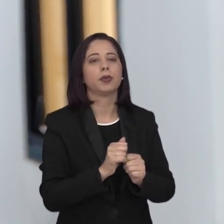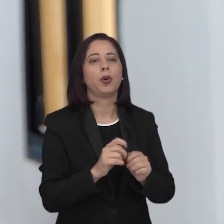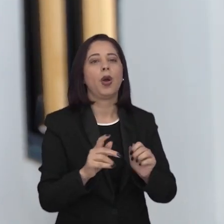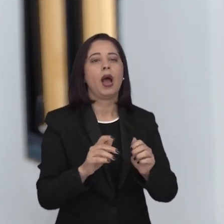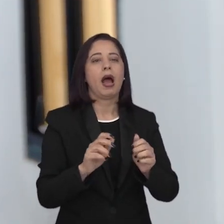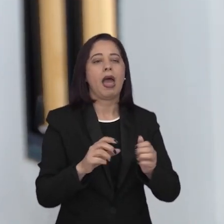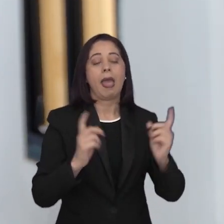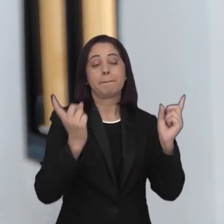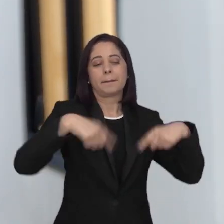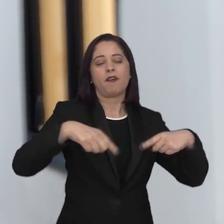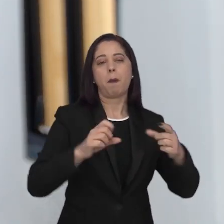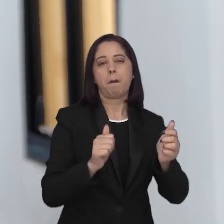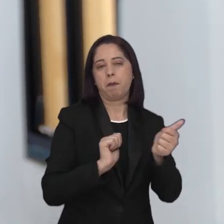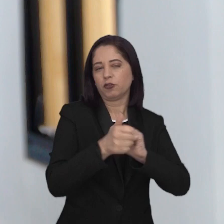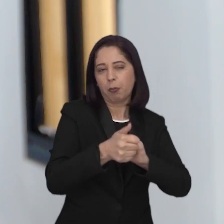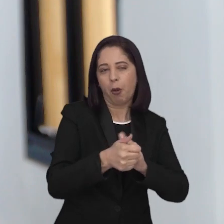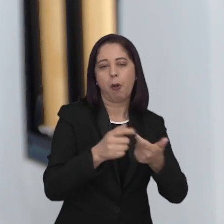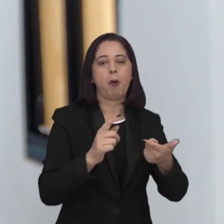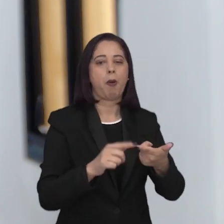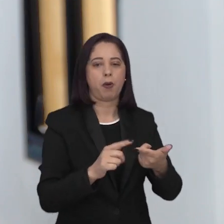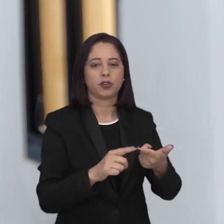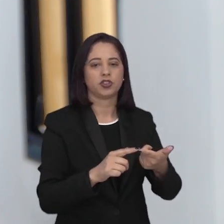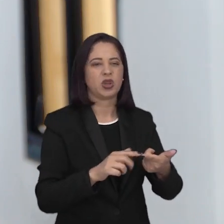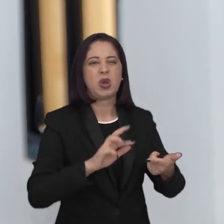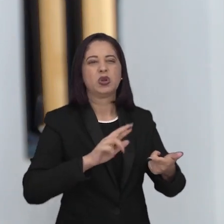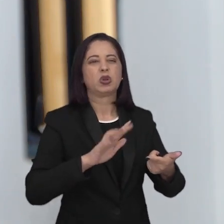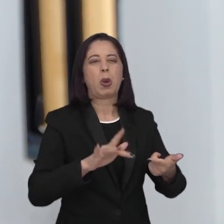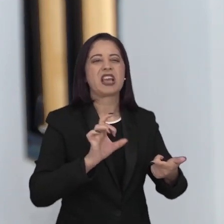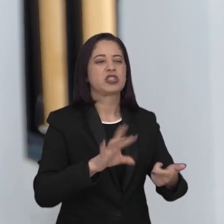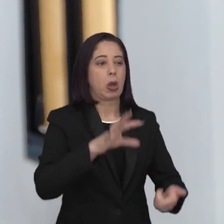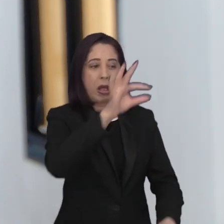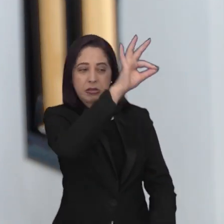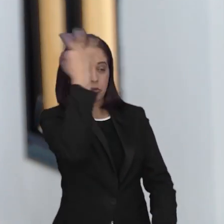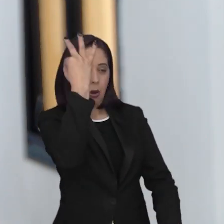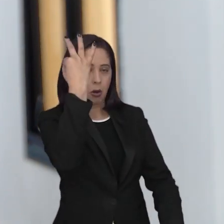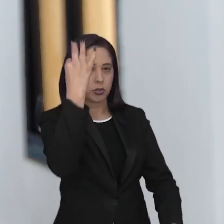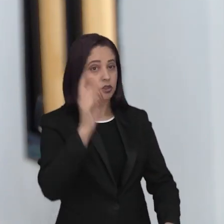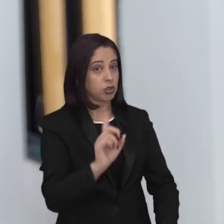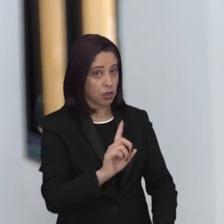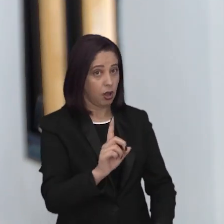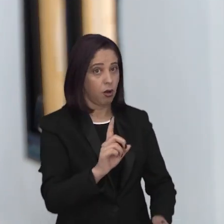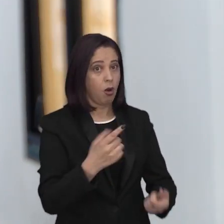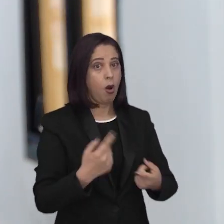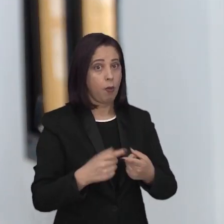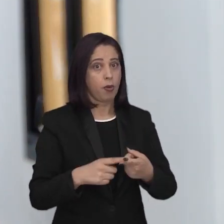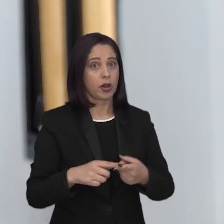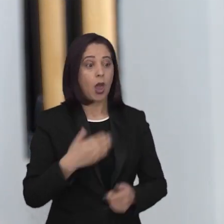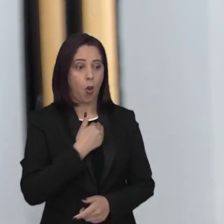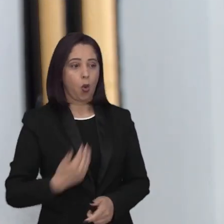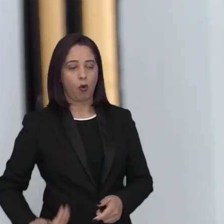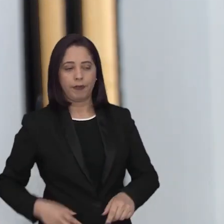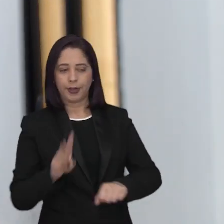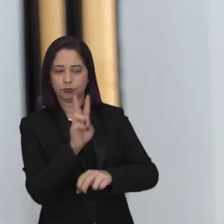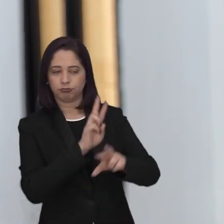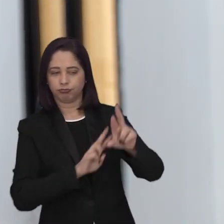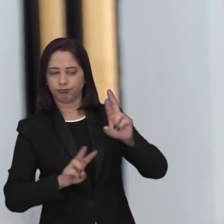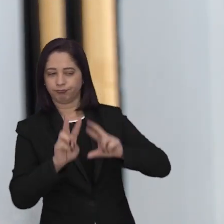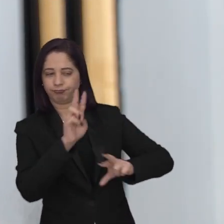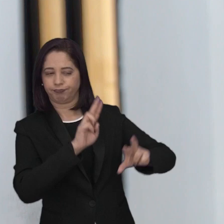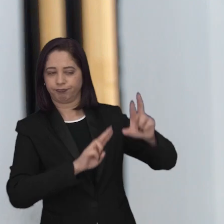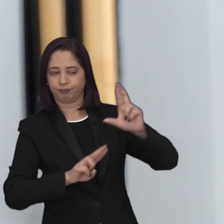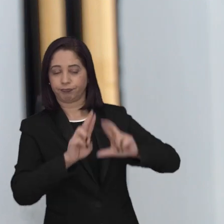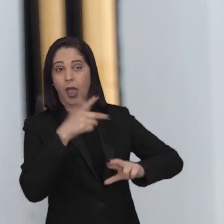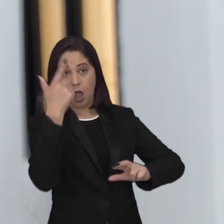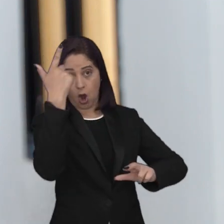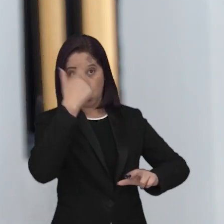notório conhecido, como, por exemplo, os placares esportivos, né? Então, ela não depende só da sorte, a pessoa tem como